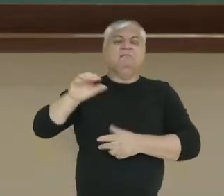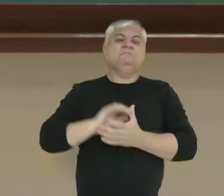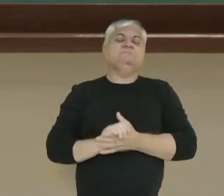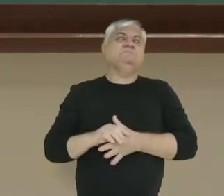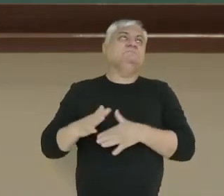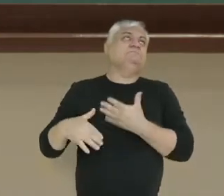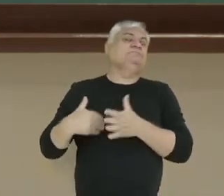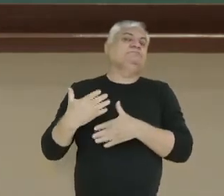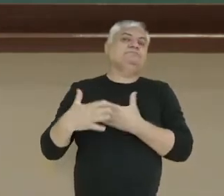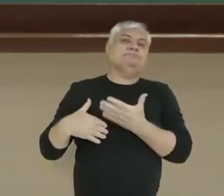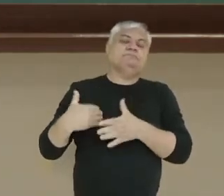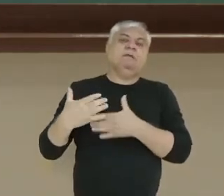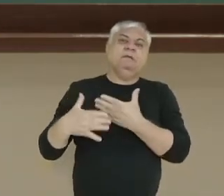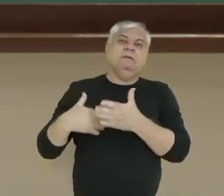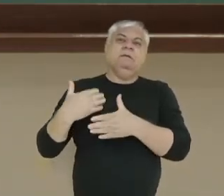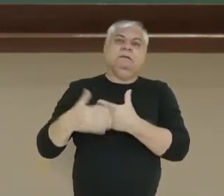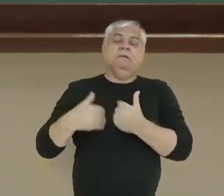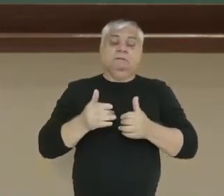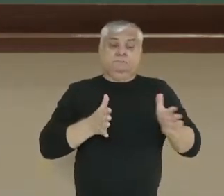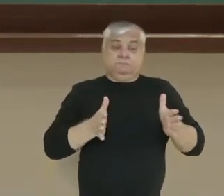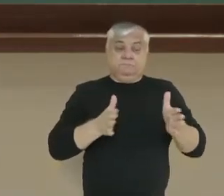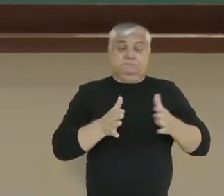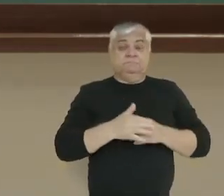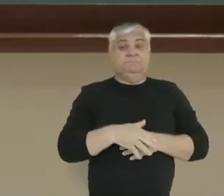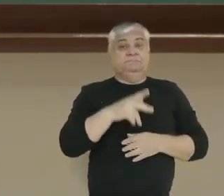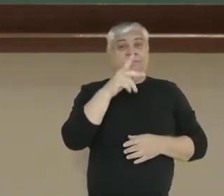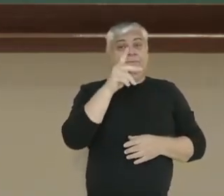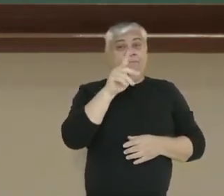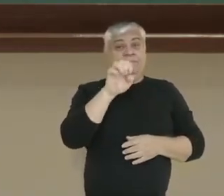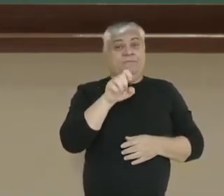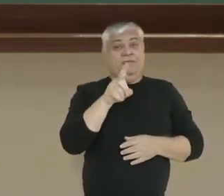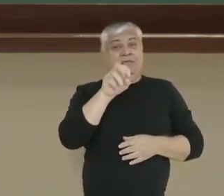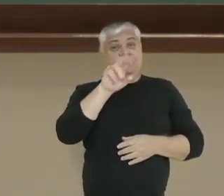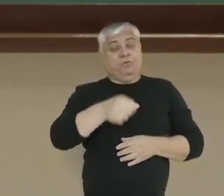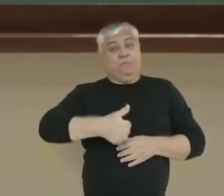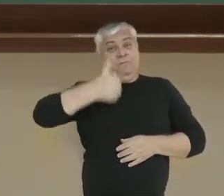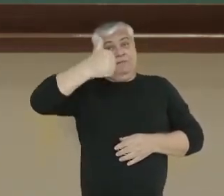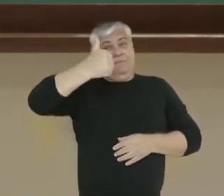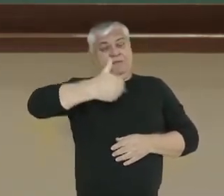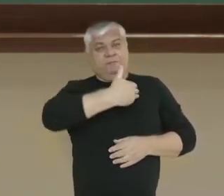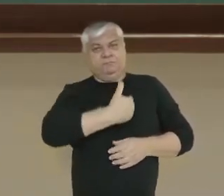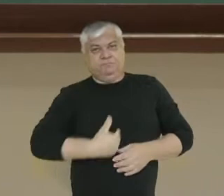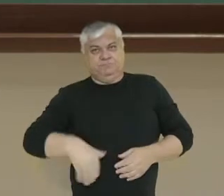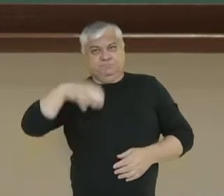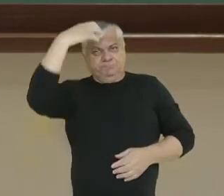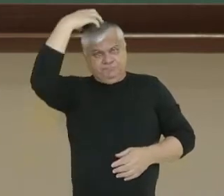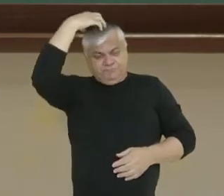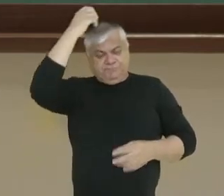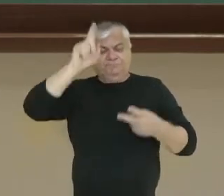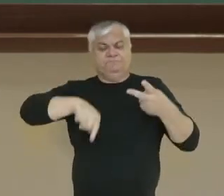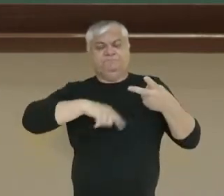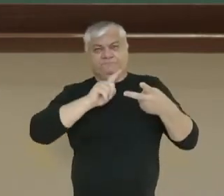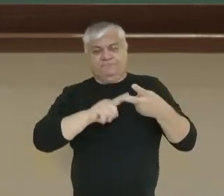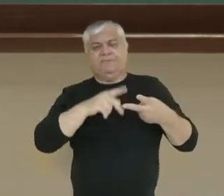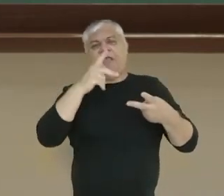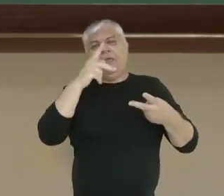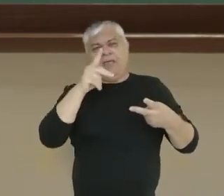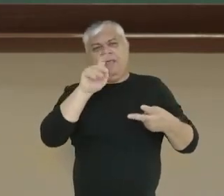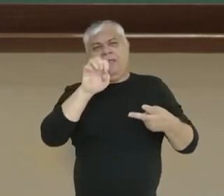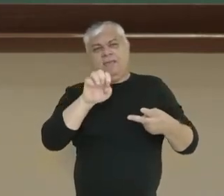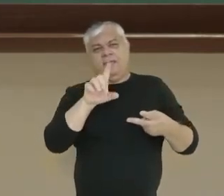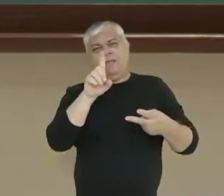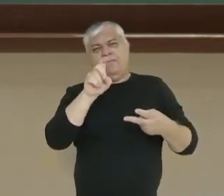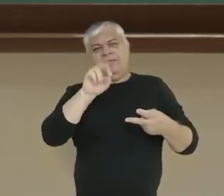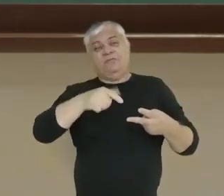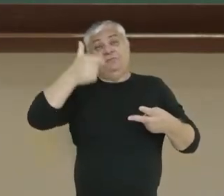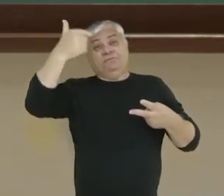todo o período de Império de Dom Pedro I, do período regencial e posterior de Dom Pedro II, ele,